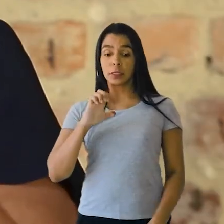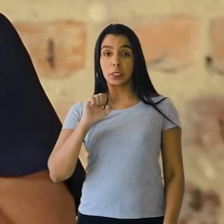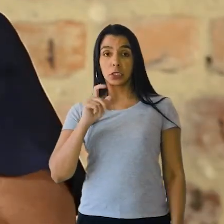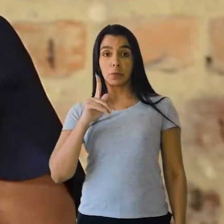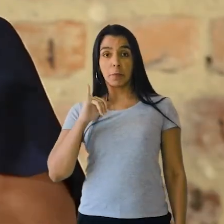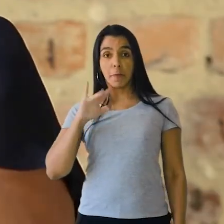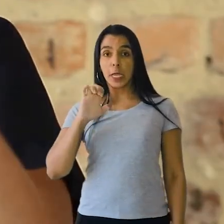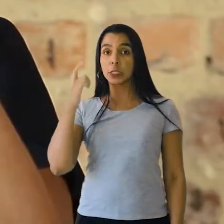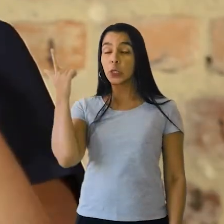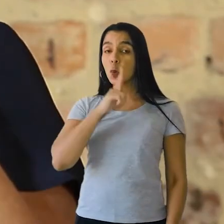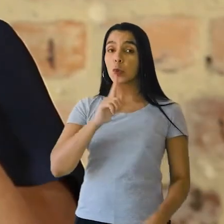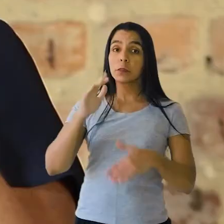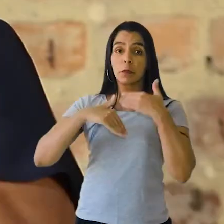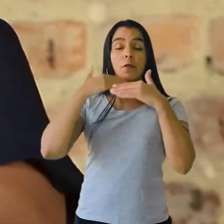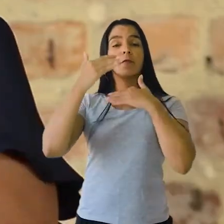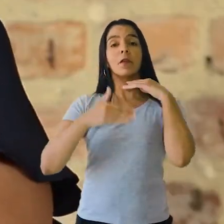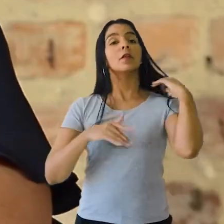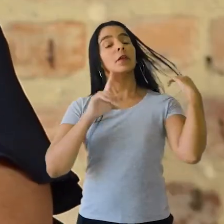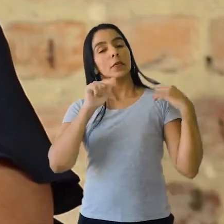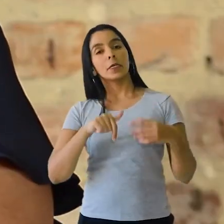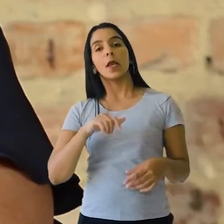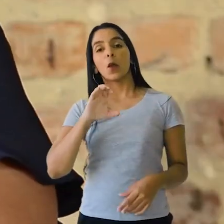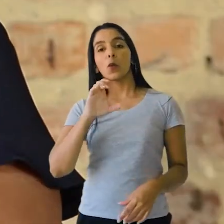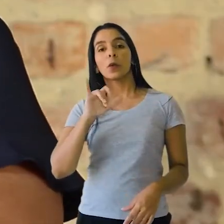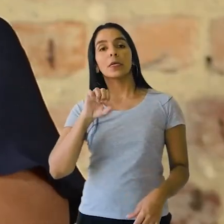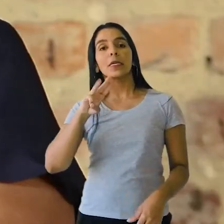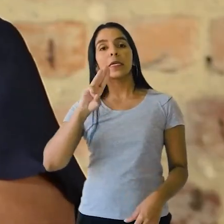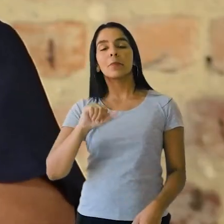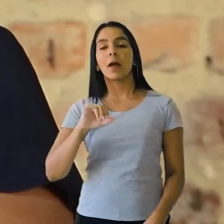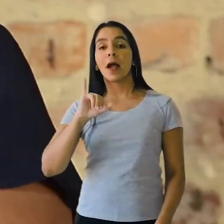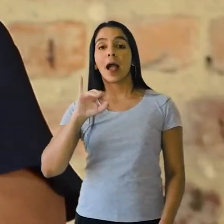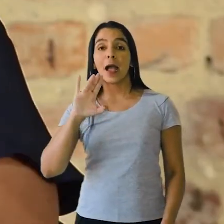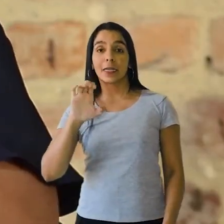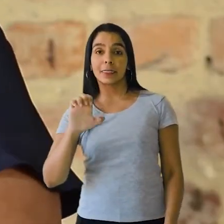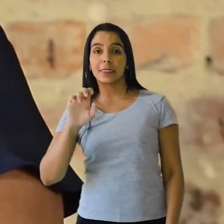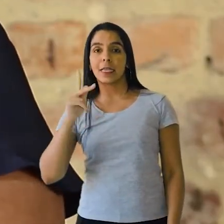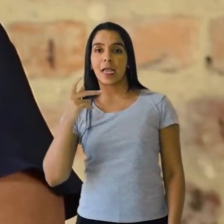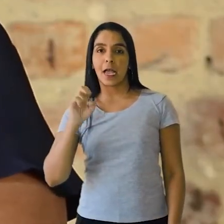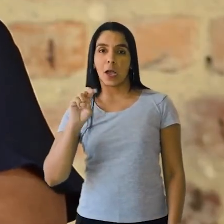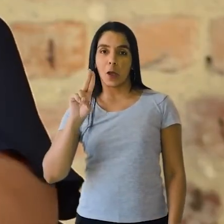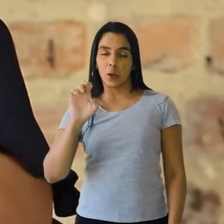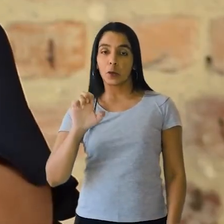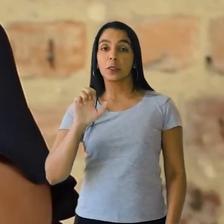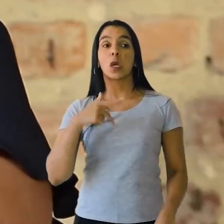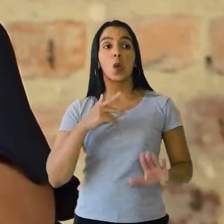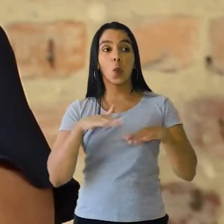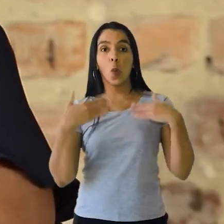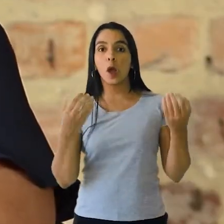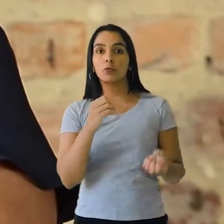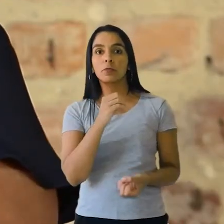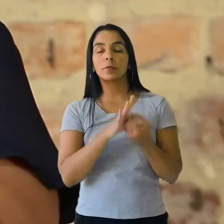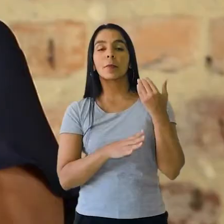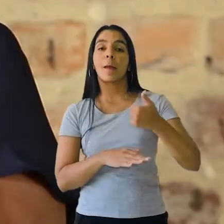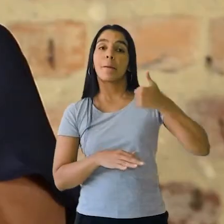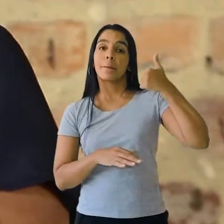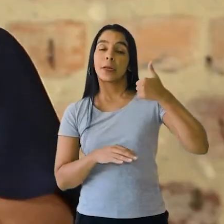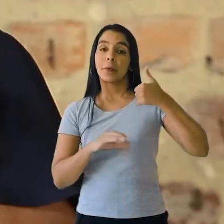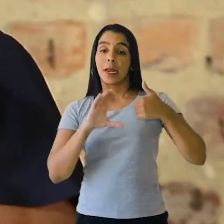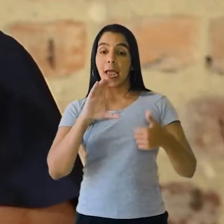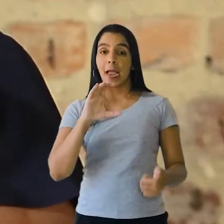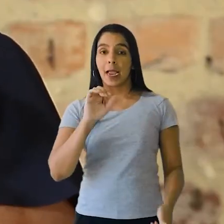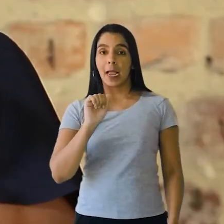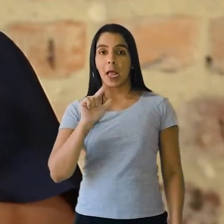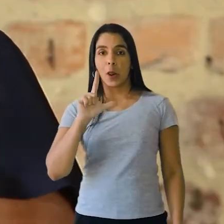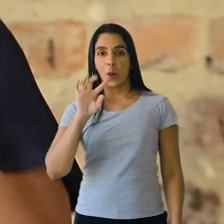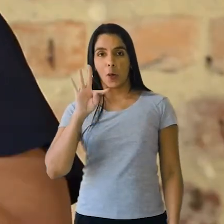clima aonde a nossa própria espécie veio a evoluir, que é esse clima Ice House, com a formação da primeira